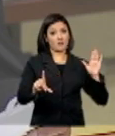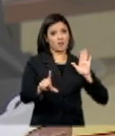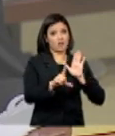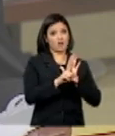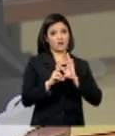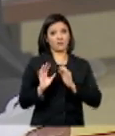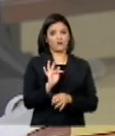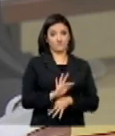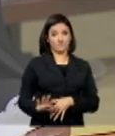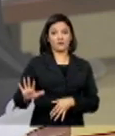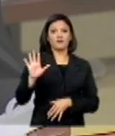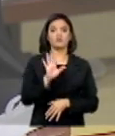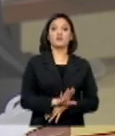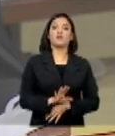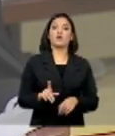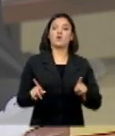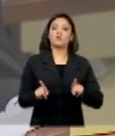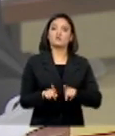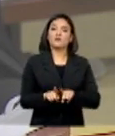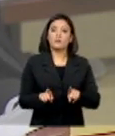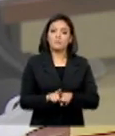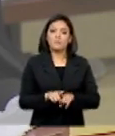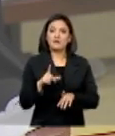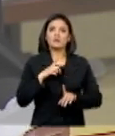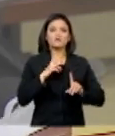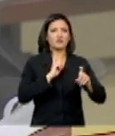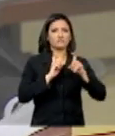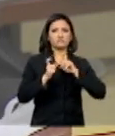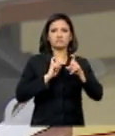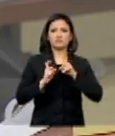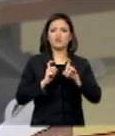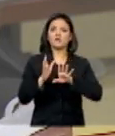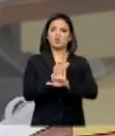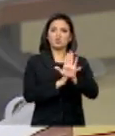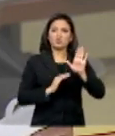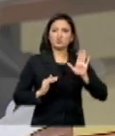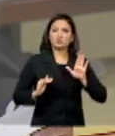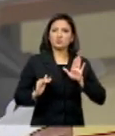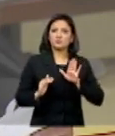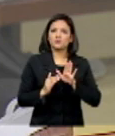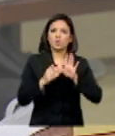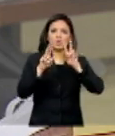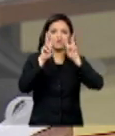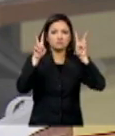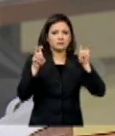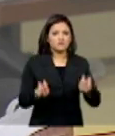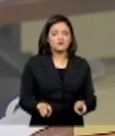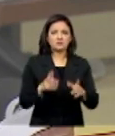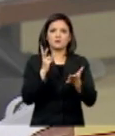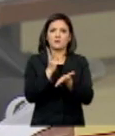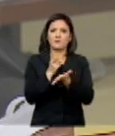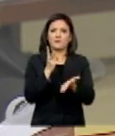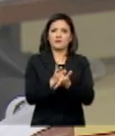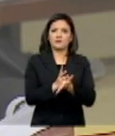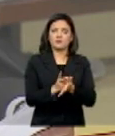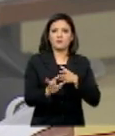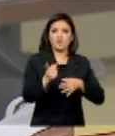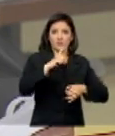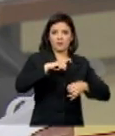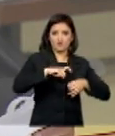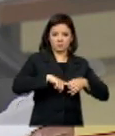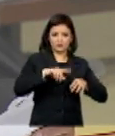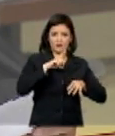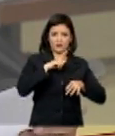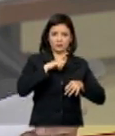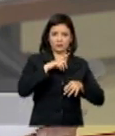ela disciplinou de forma rezar oriente todas as questões inerentes ao restabelecimento do fornecimento de energia